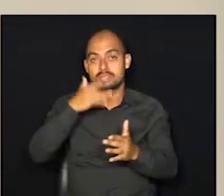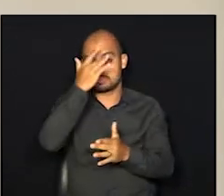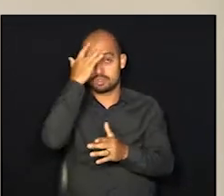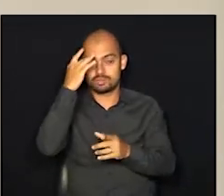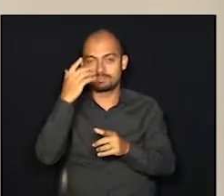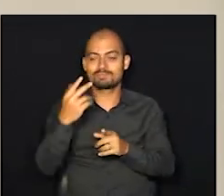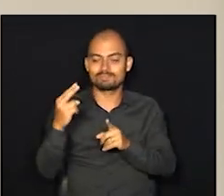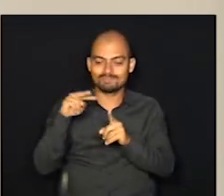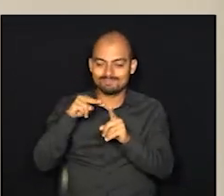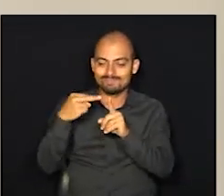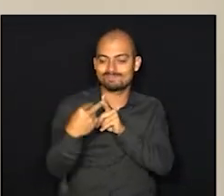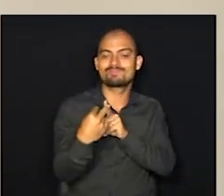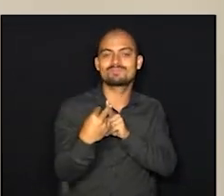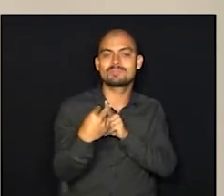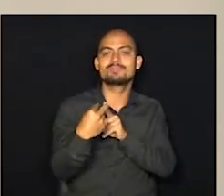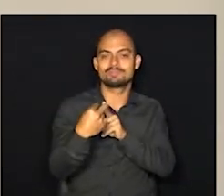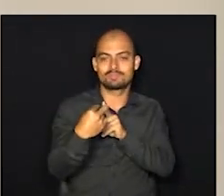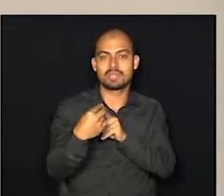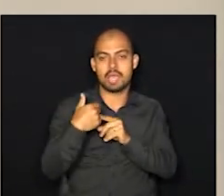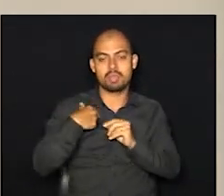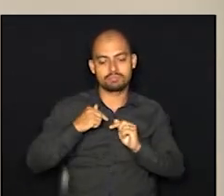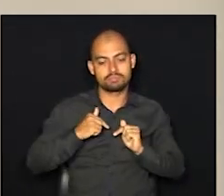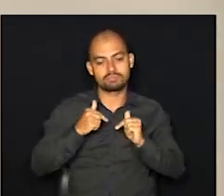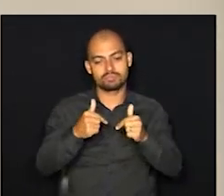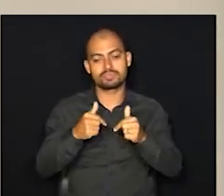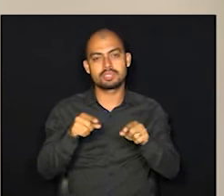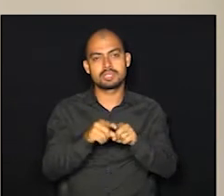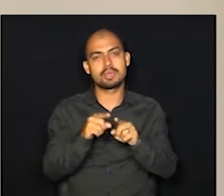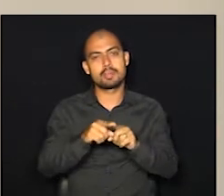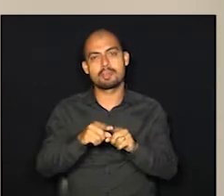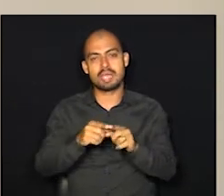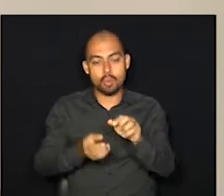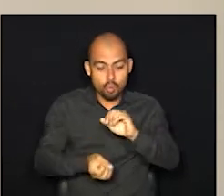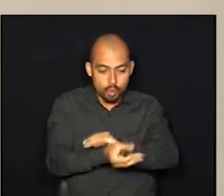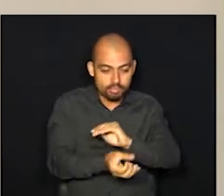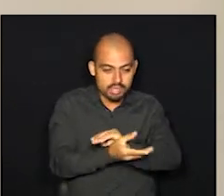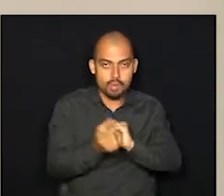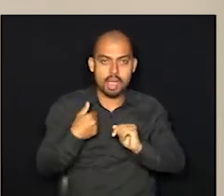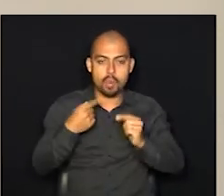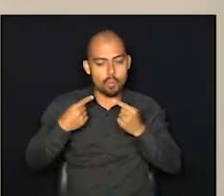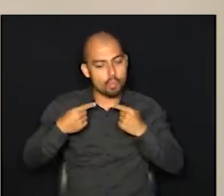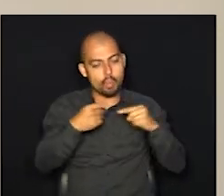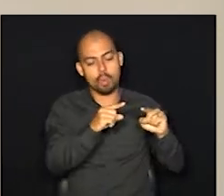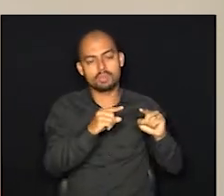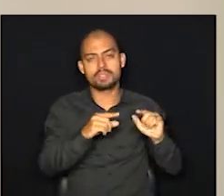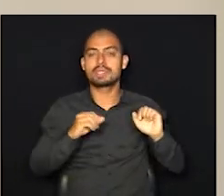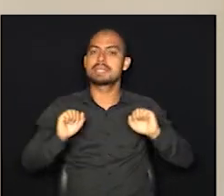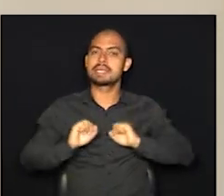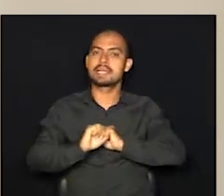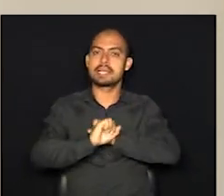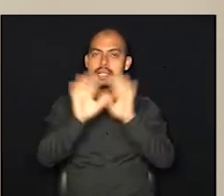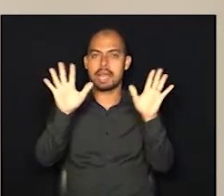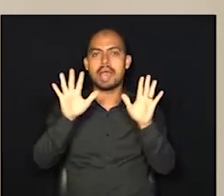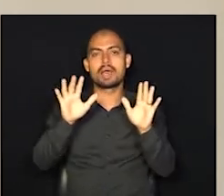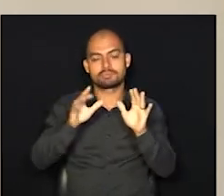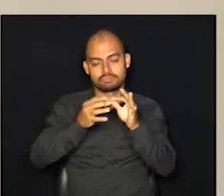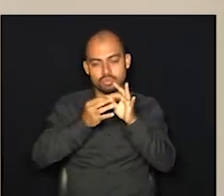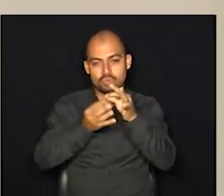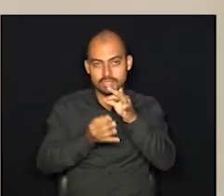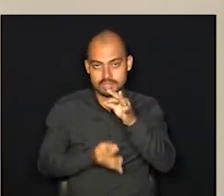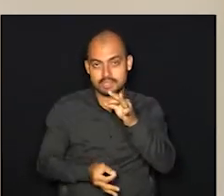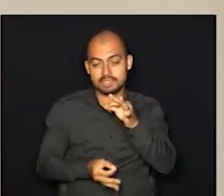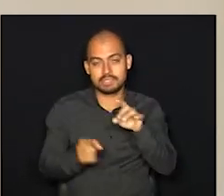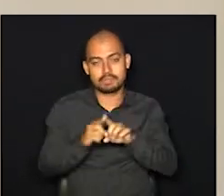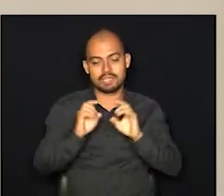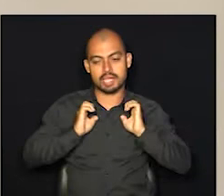um reconhecimento pela população, todo o meu esforço, todo o meu combate à corrupção, à transparência, à minha